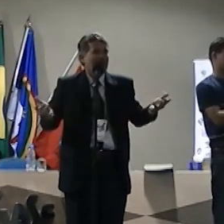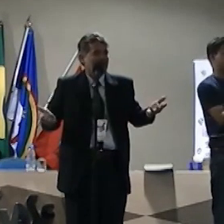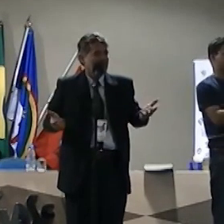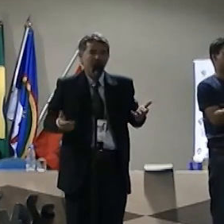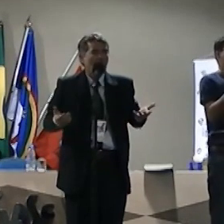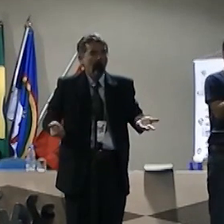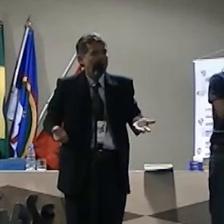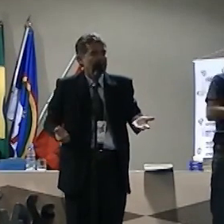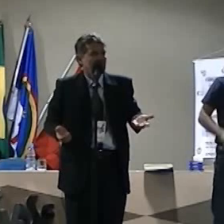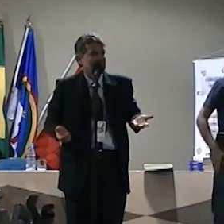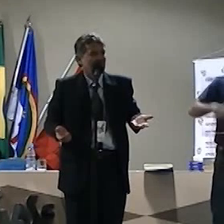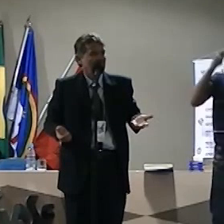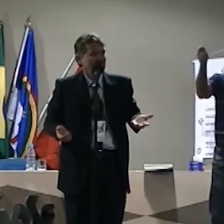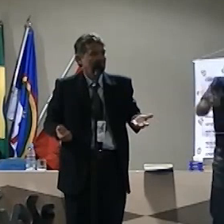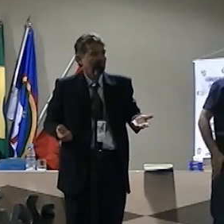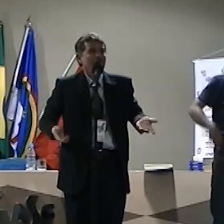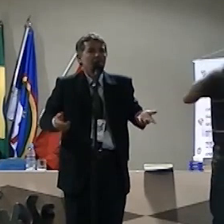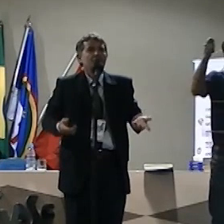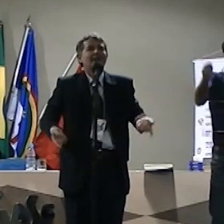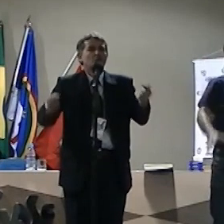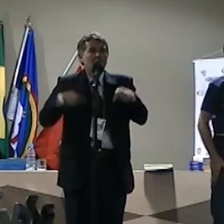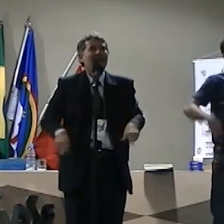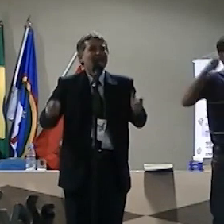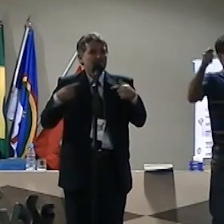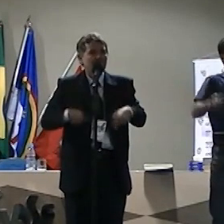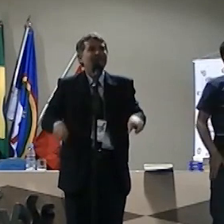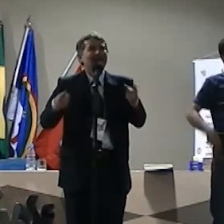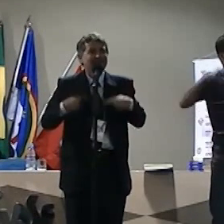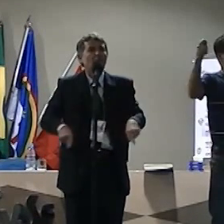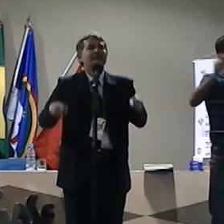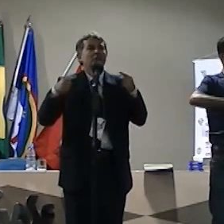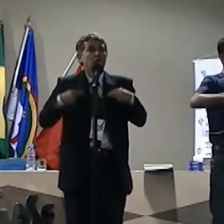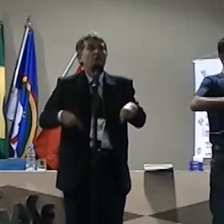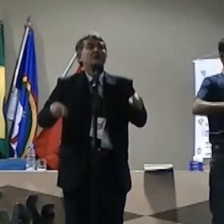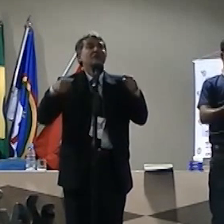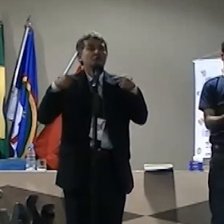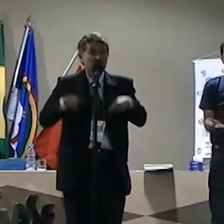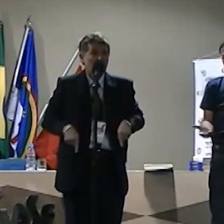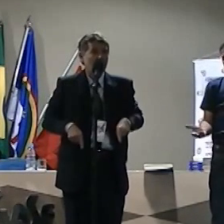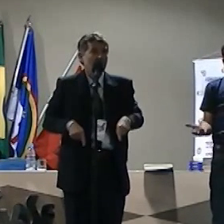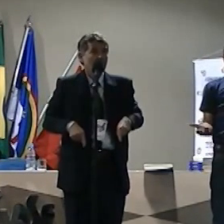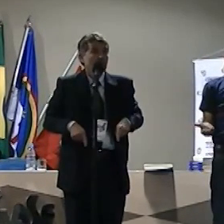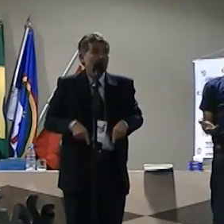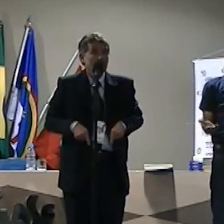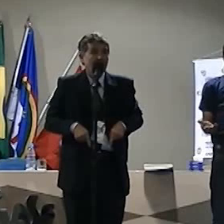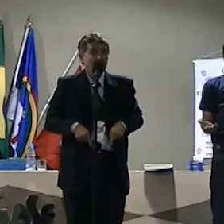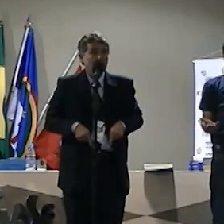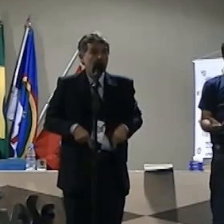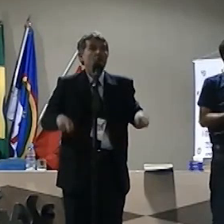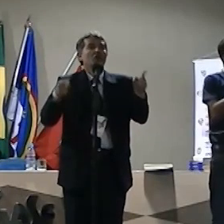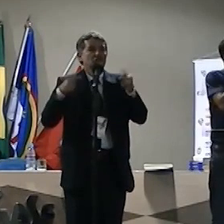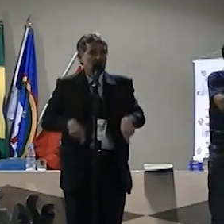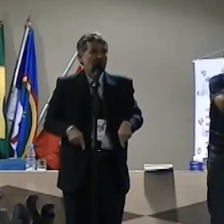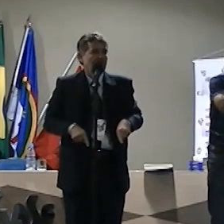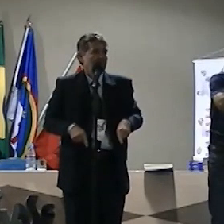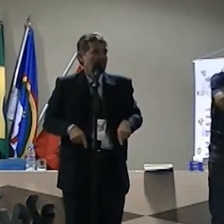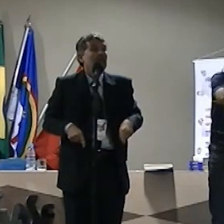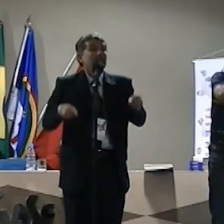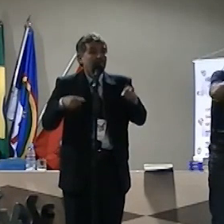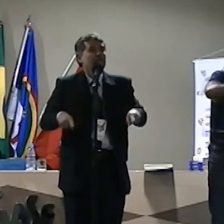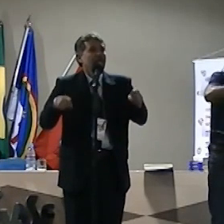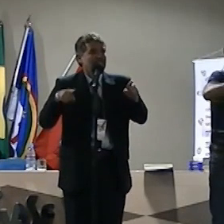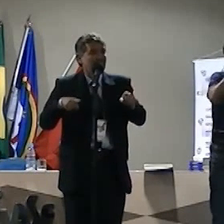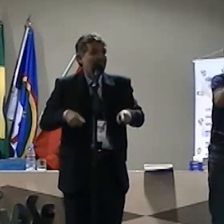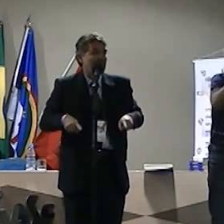As regras não podem ser assim. Nós temos que assumir a responsabilidade da educação dos nossos filhos, sim. Dos nossos alunos surdos, sim.